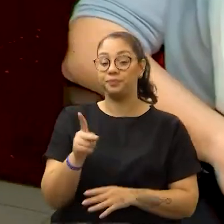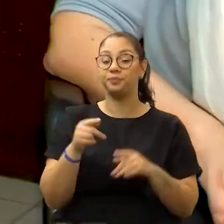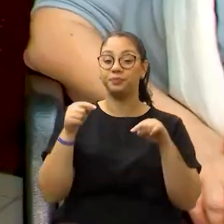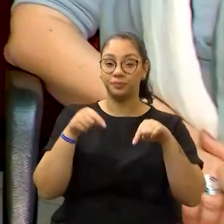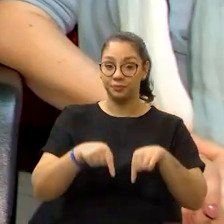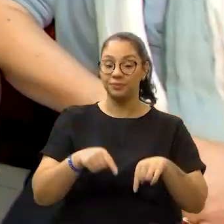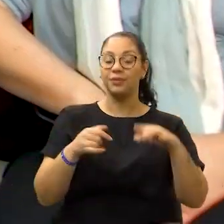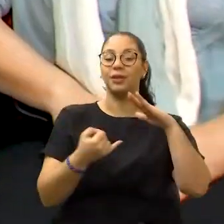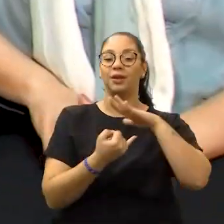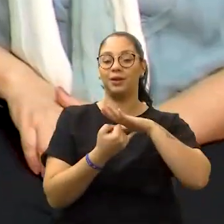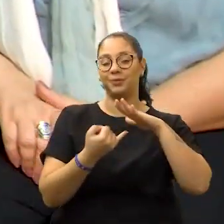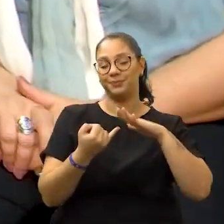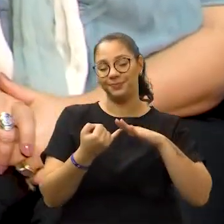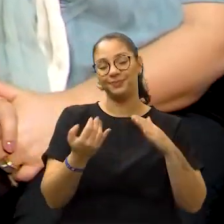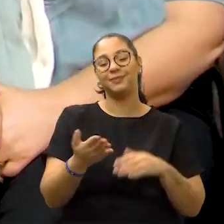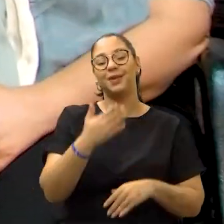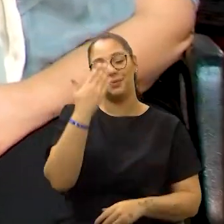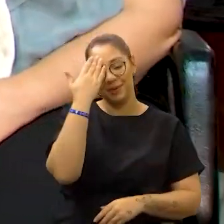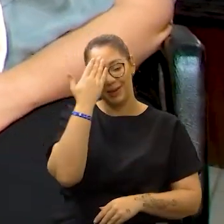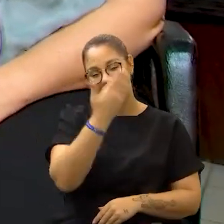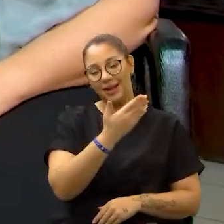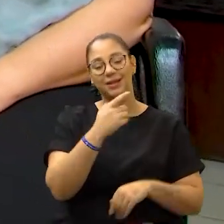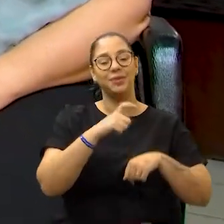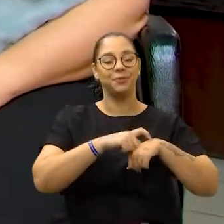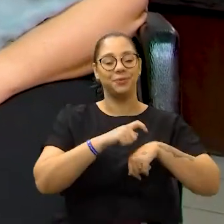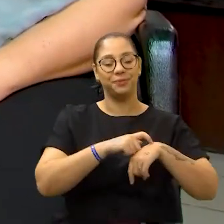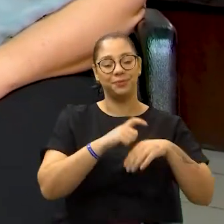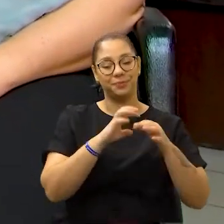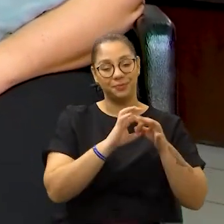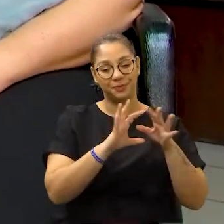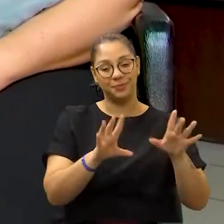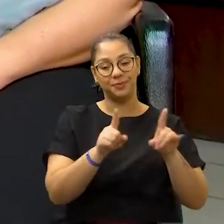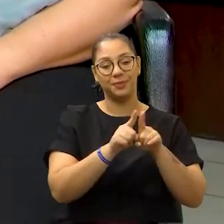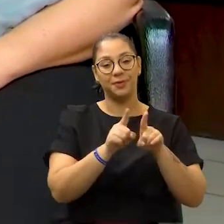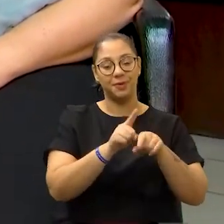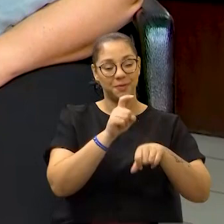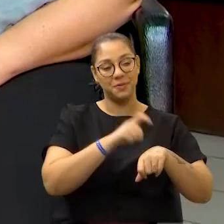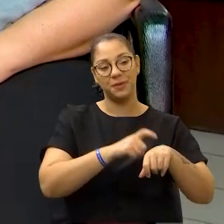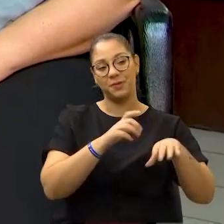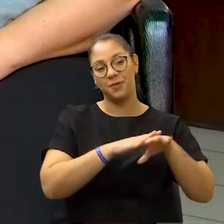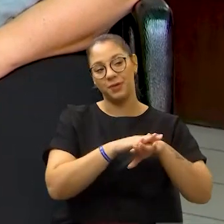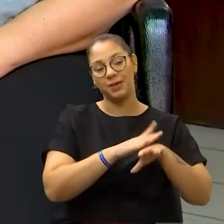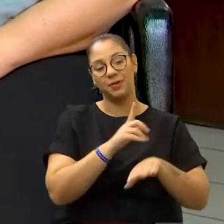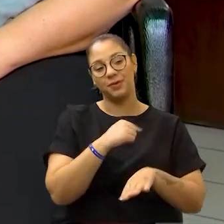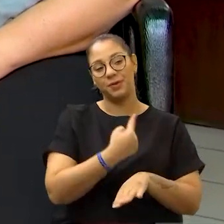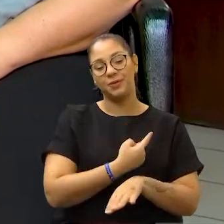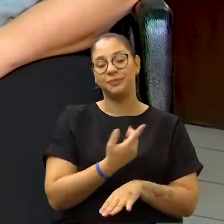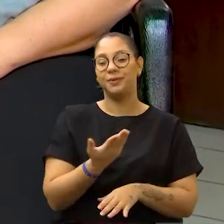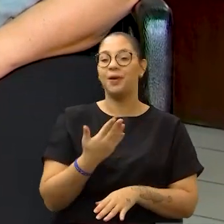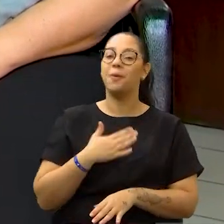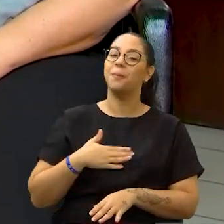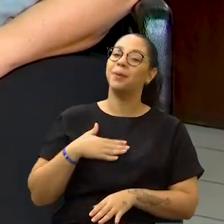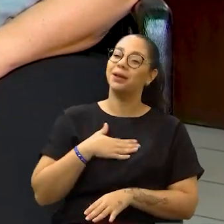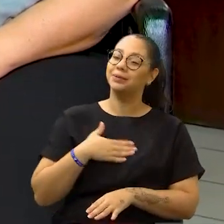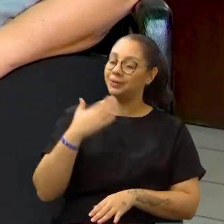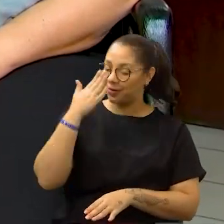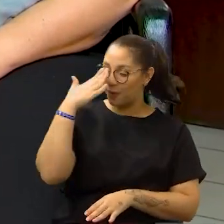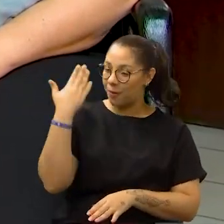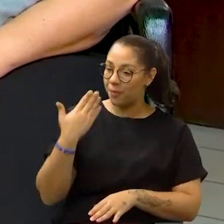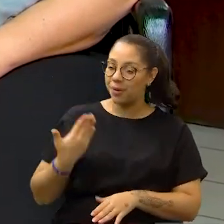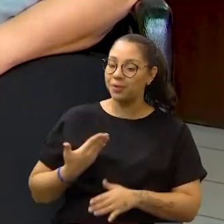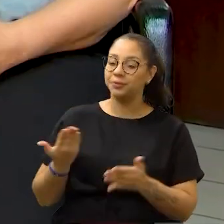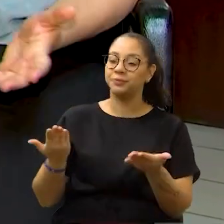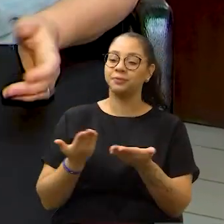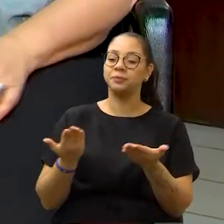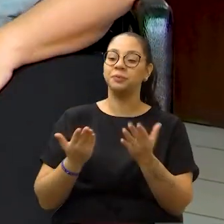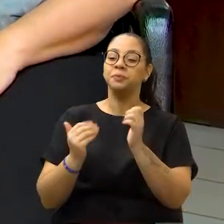atualmente do Instituto. Lúcia, obrigada pelo seu tempo, de tirar esse momentinho para conversar com a gente, viu? É um prazer e uma honra estar